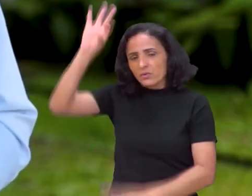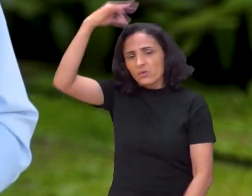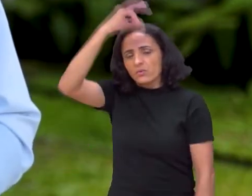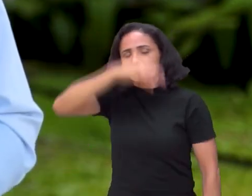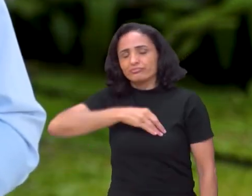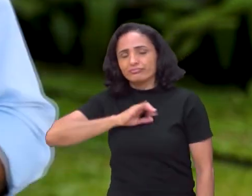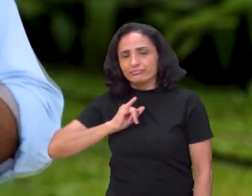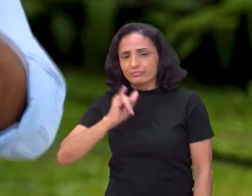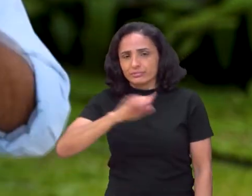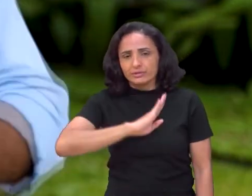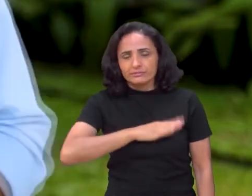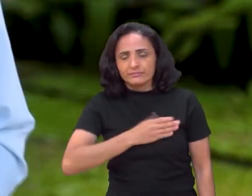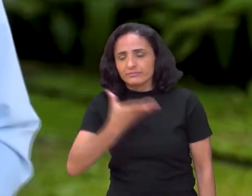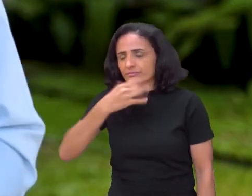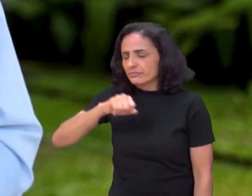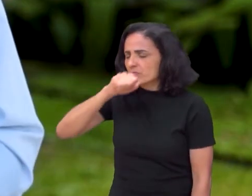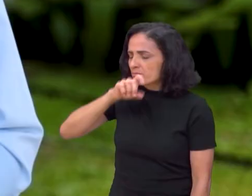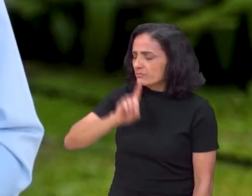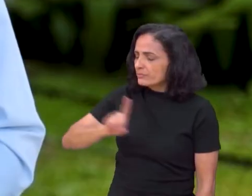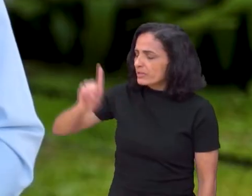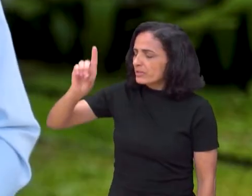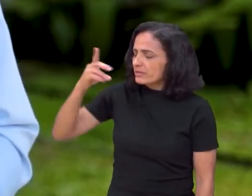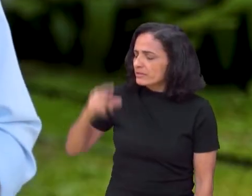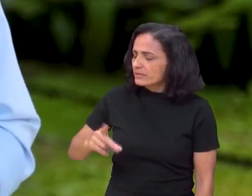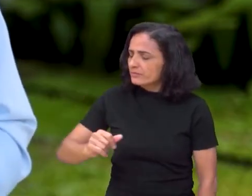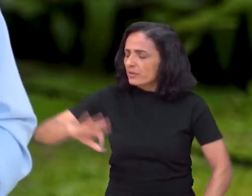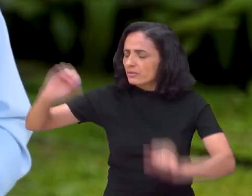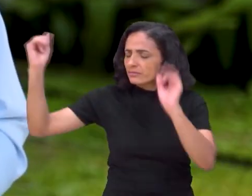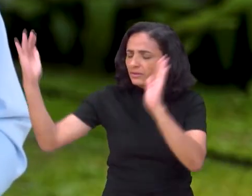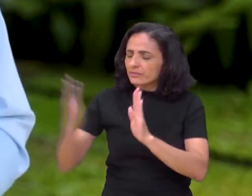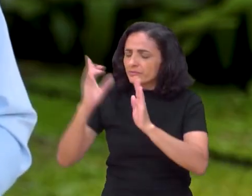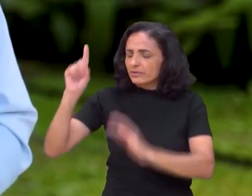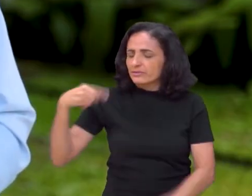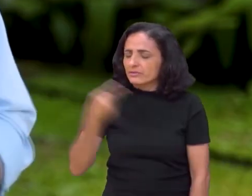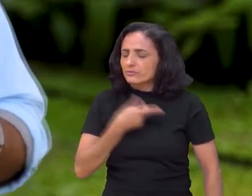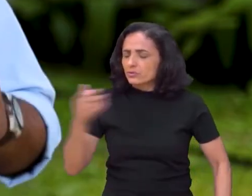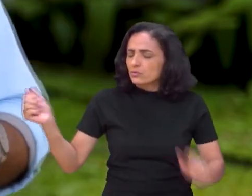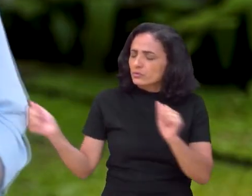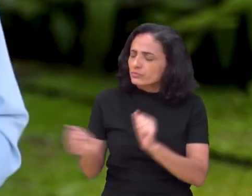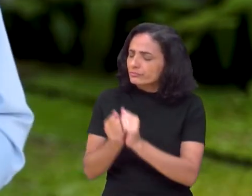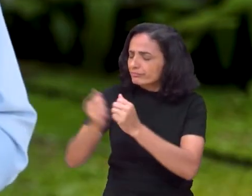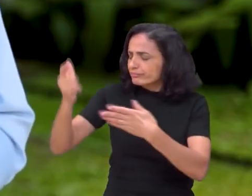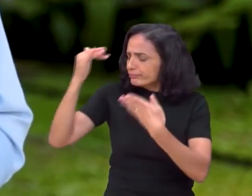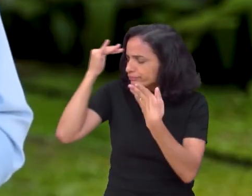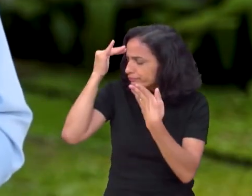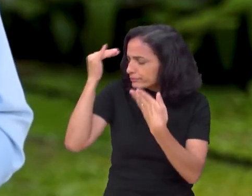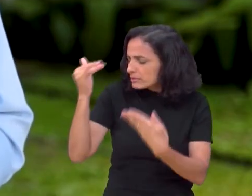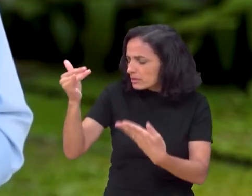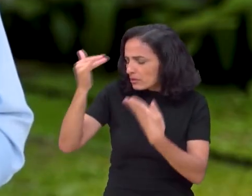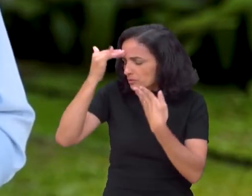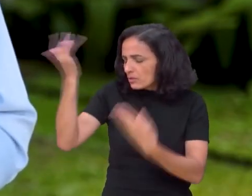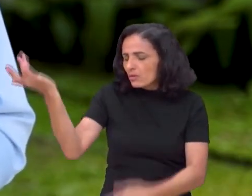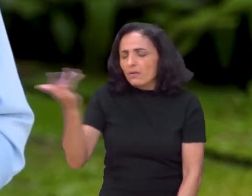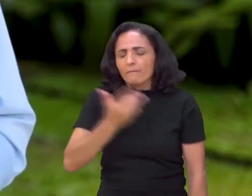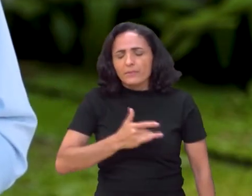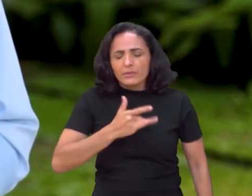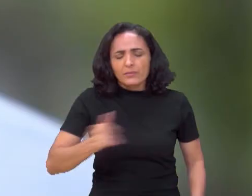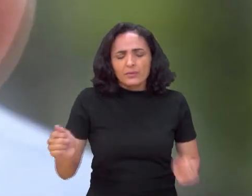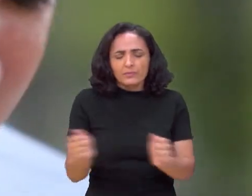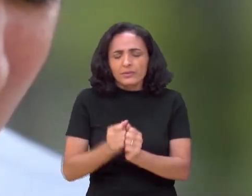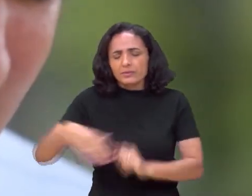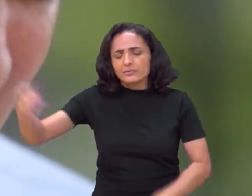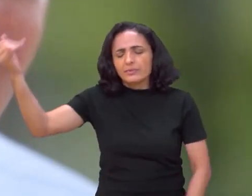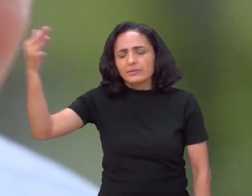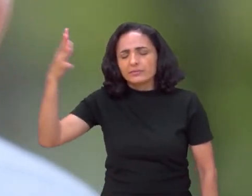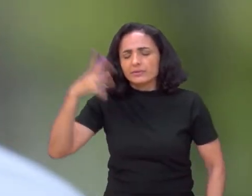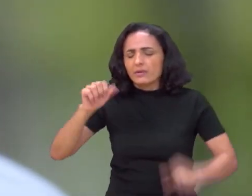teu coração. Pai Santo e Eterno, em tua presença nós estamos, Senhor. Te agradecemos pela tua misericórdia, pela tua graça, pela